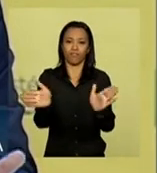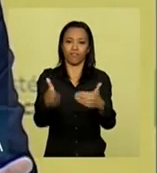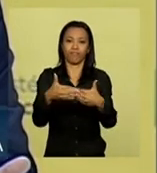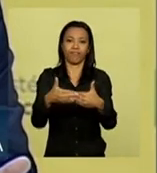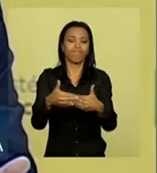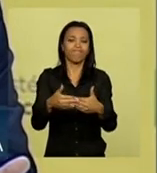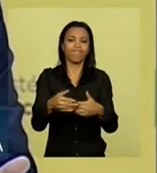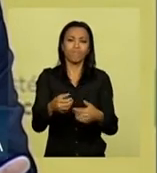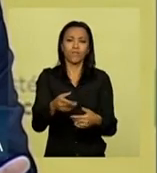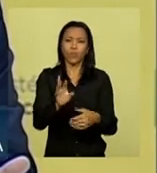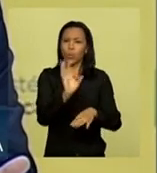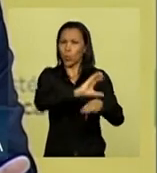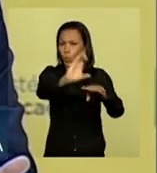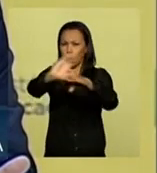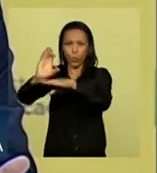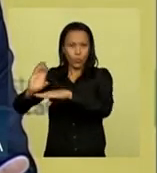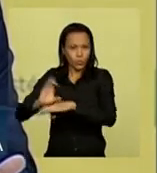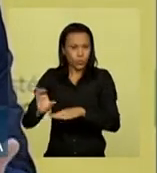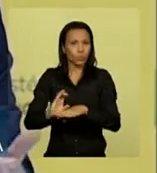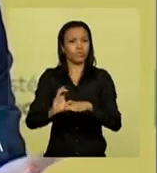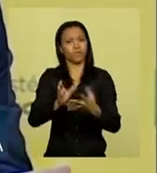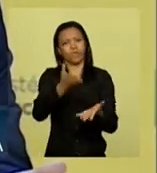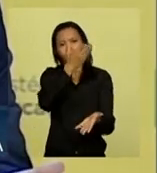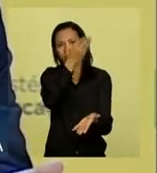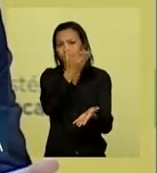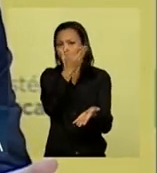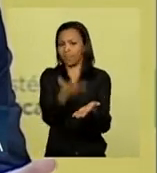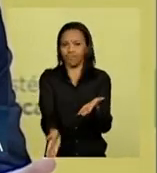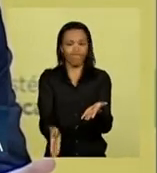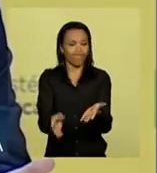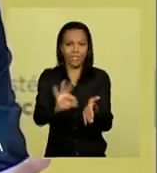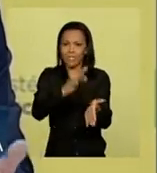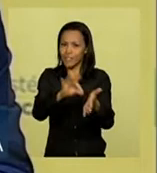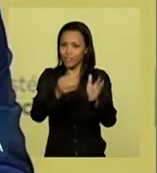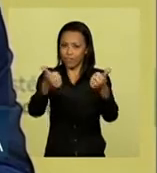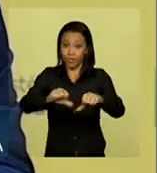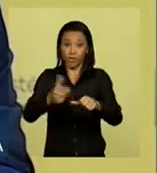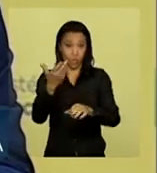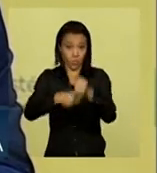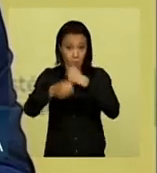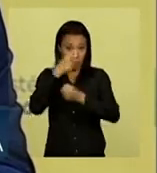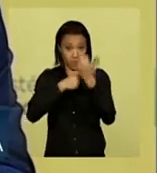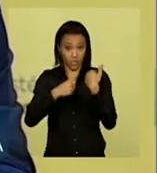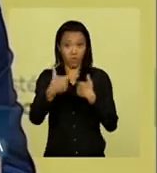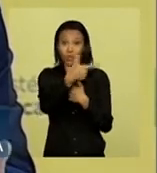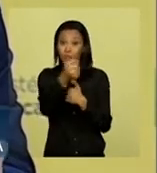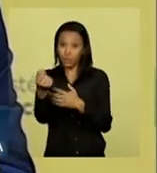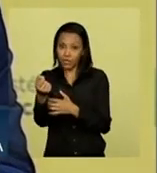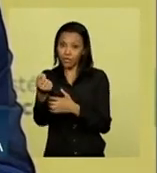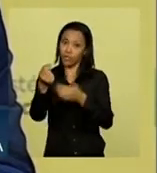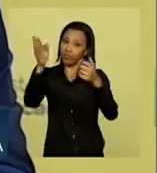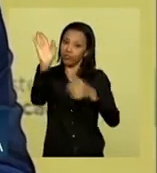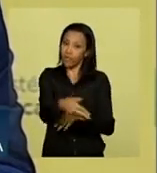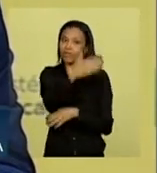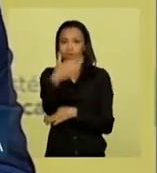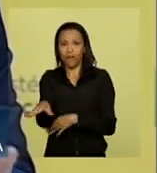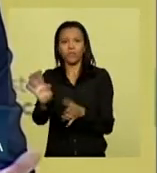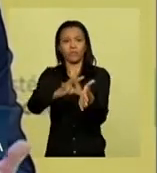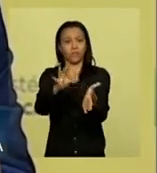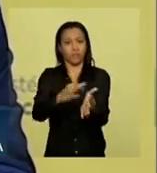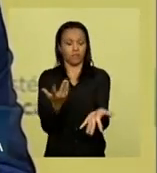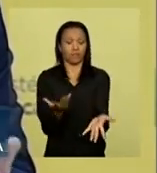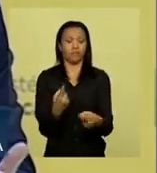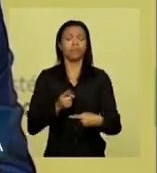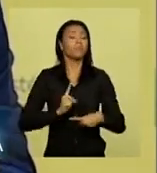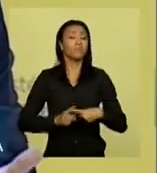em 270 cursos tiveram a inscrição suspensa o ano passado foram 200 Isso mostra que por que